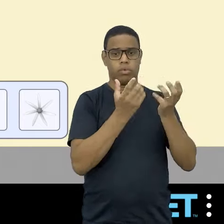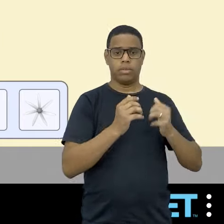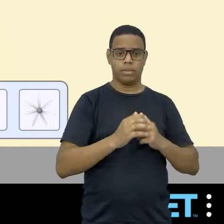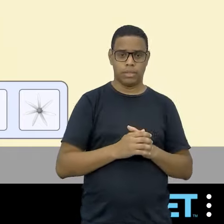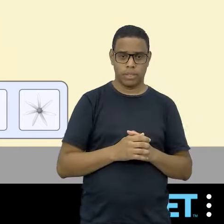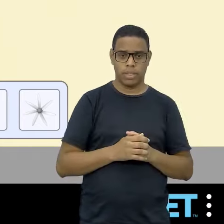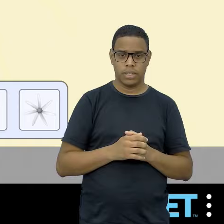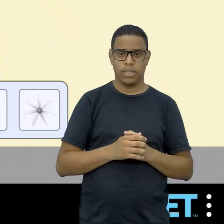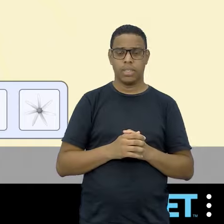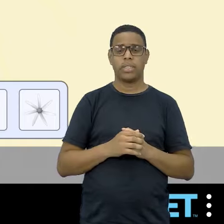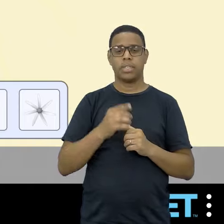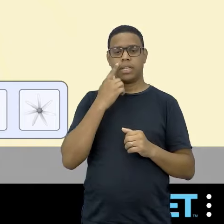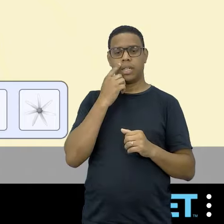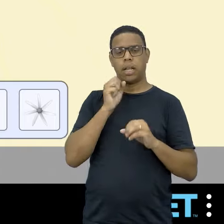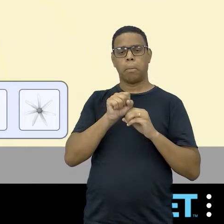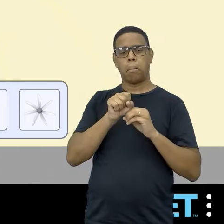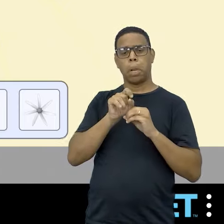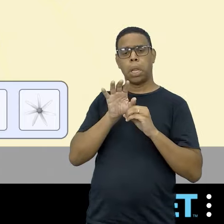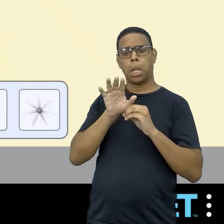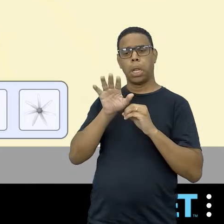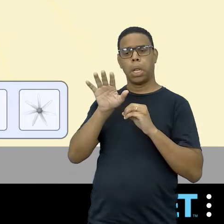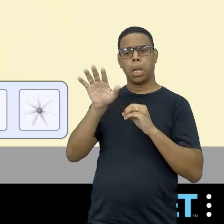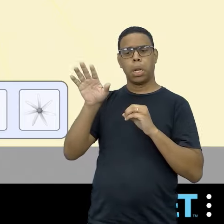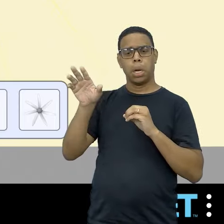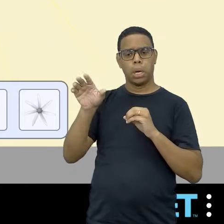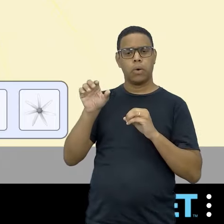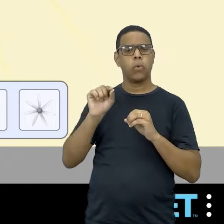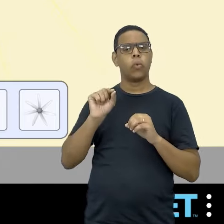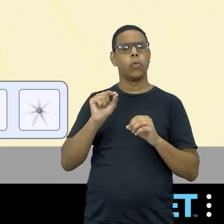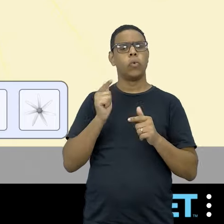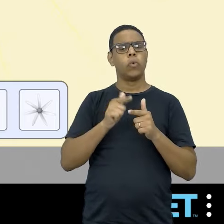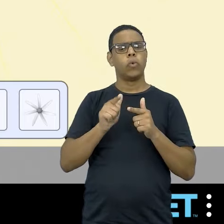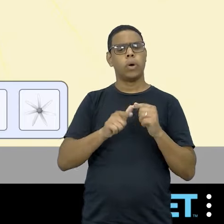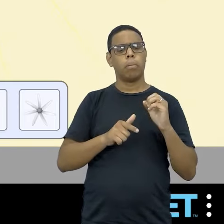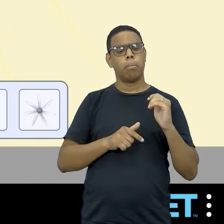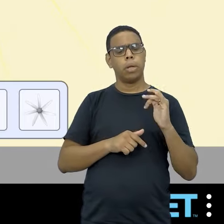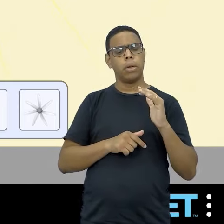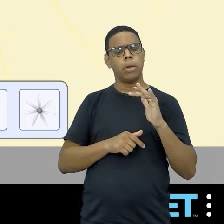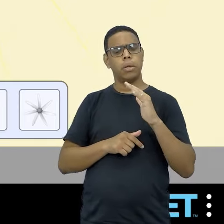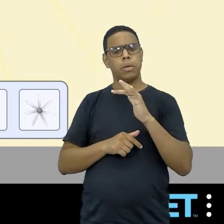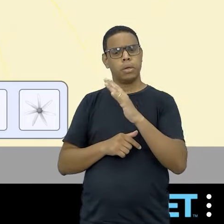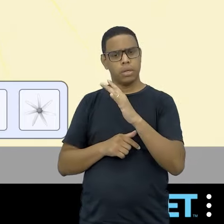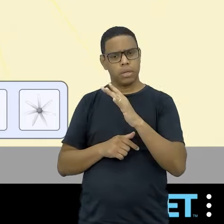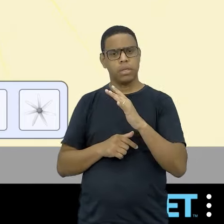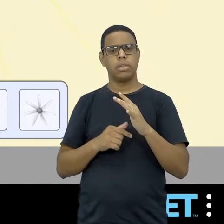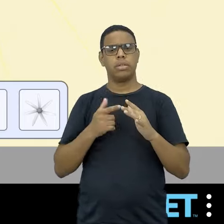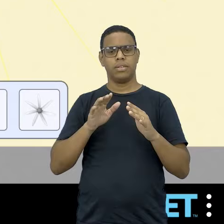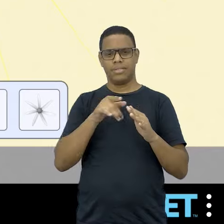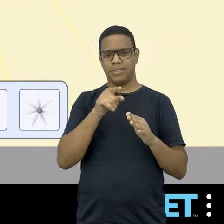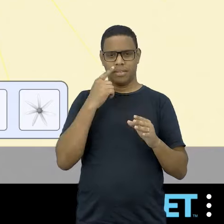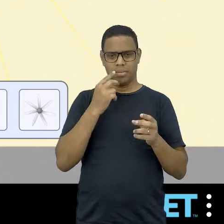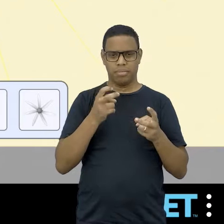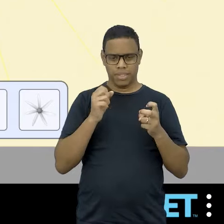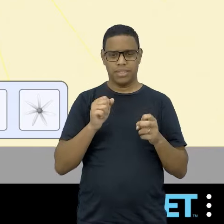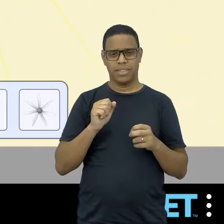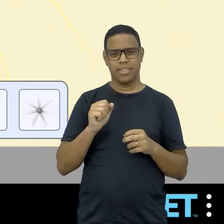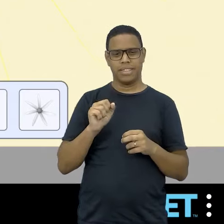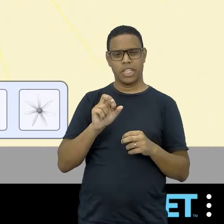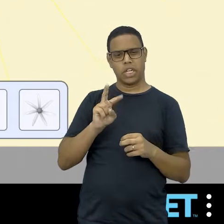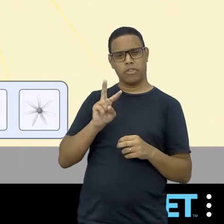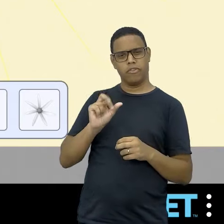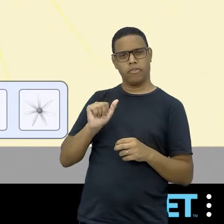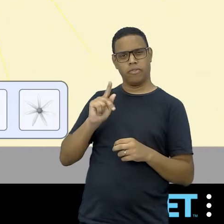Aí o vapor. O problema do vapor, sabe o que é? É que nem todo vapor, dá para você perceber, ó, nem todo